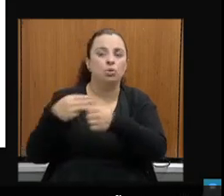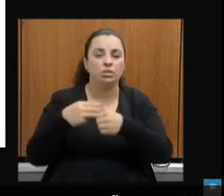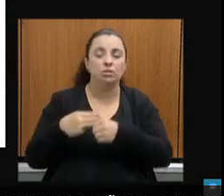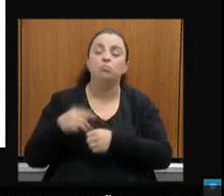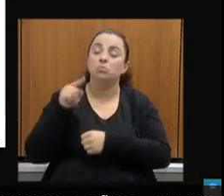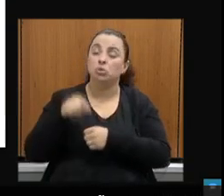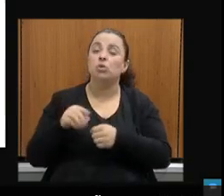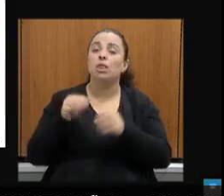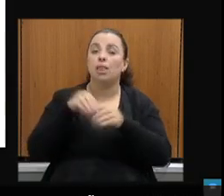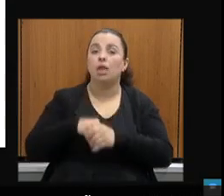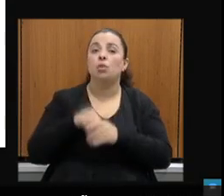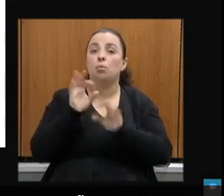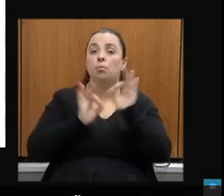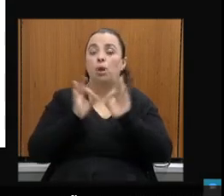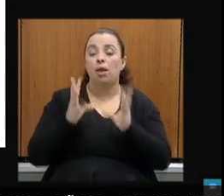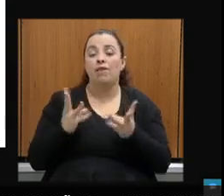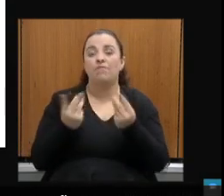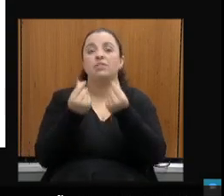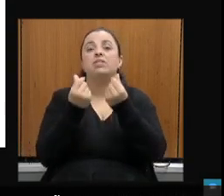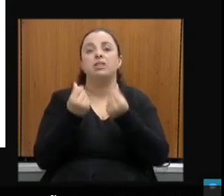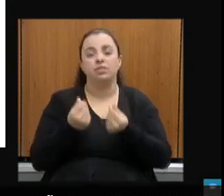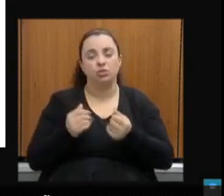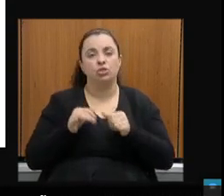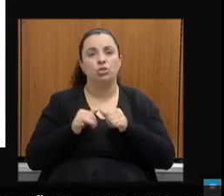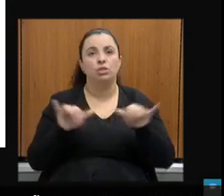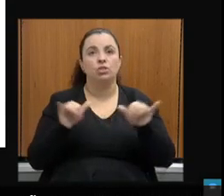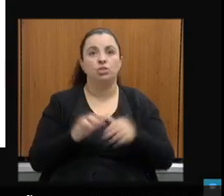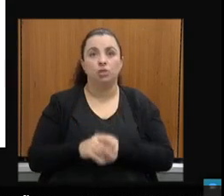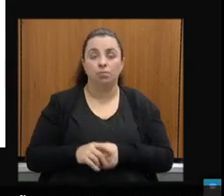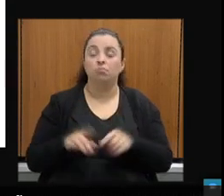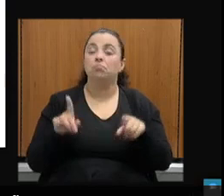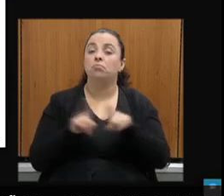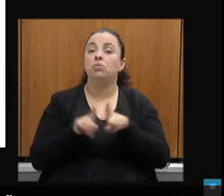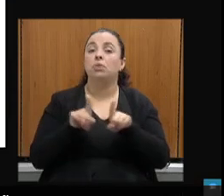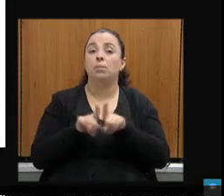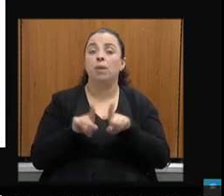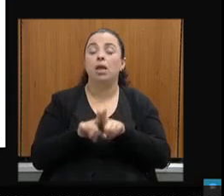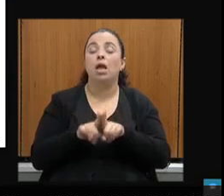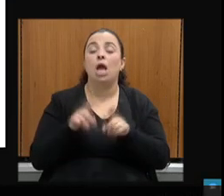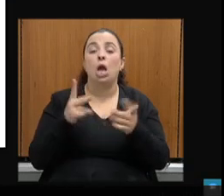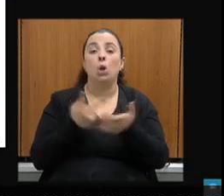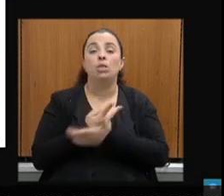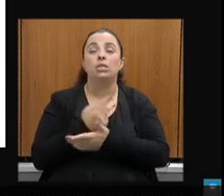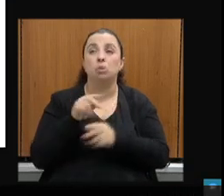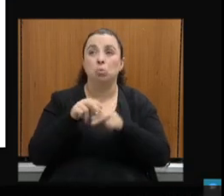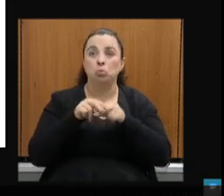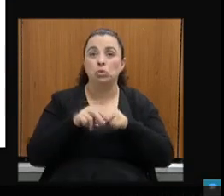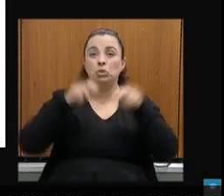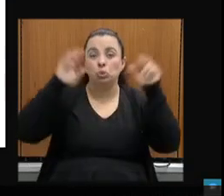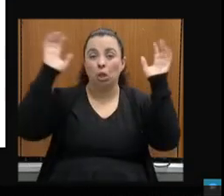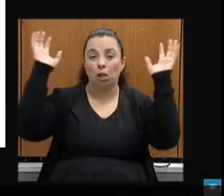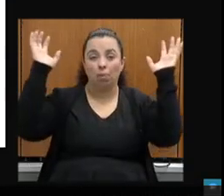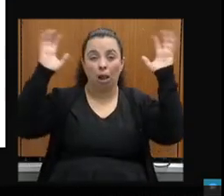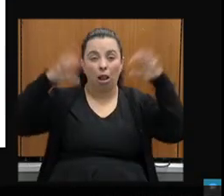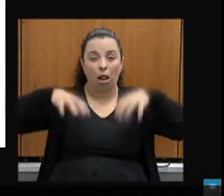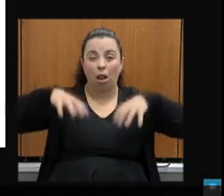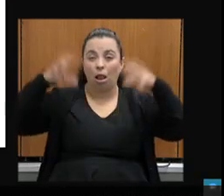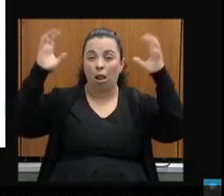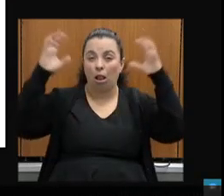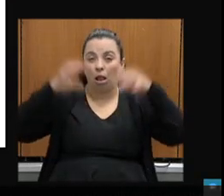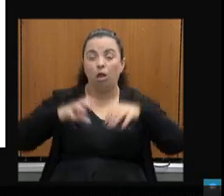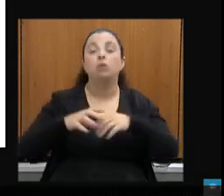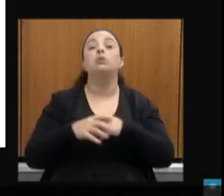em concreto secretário aqui nós também nesse período nesse devido aí a chuva né nós